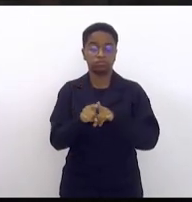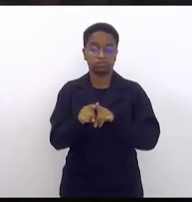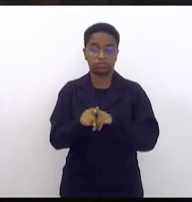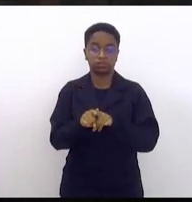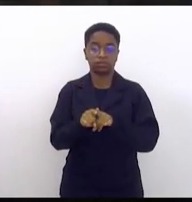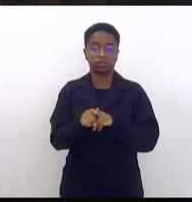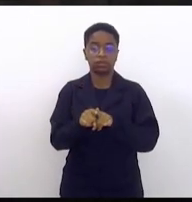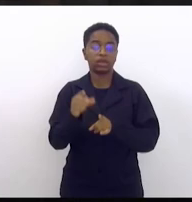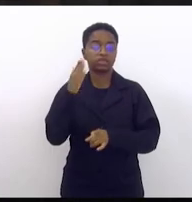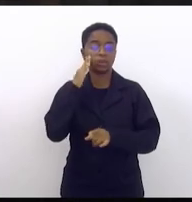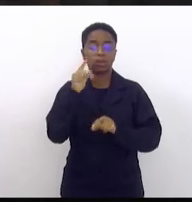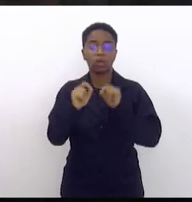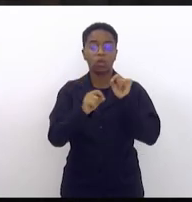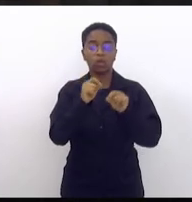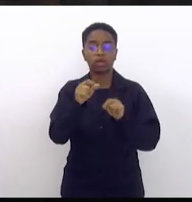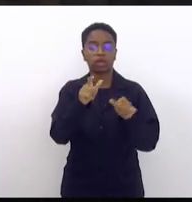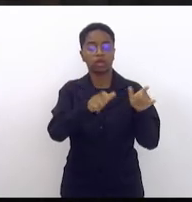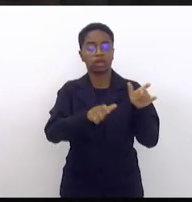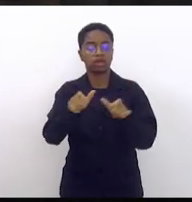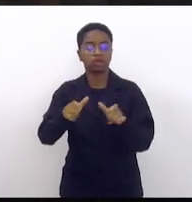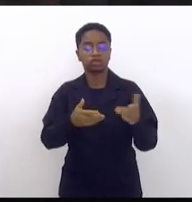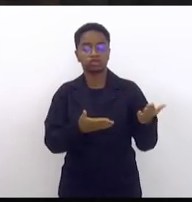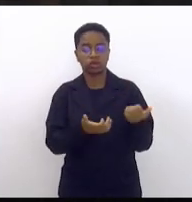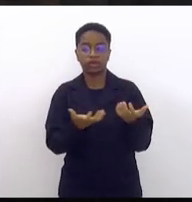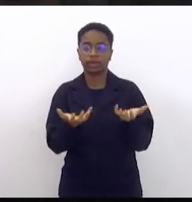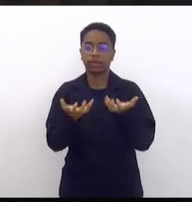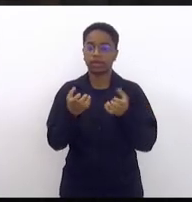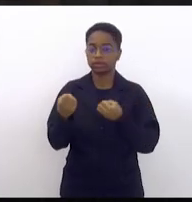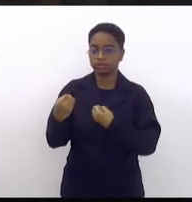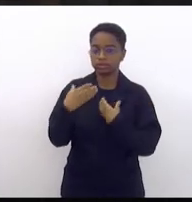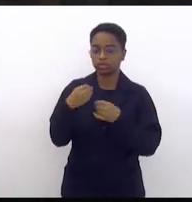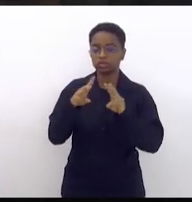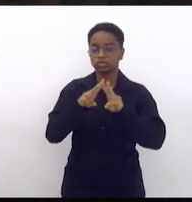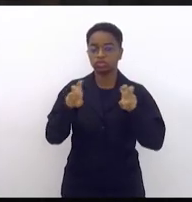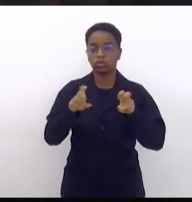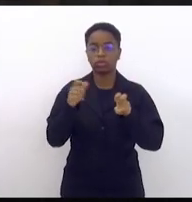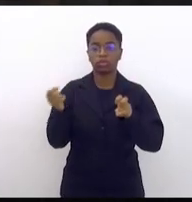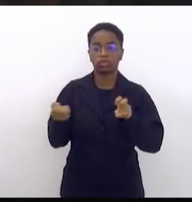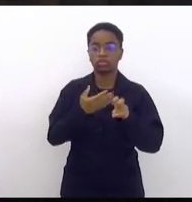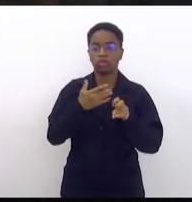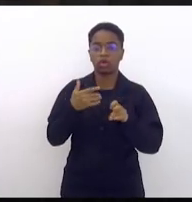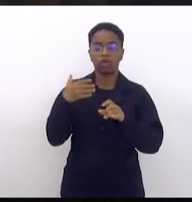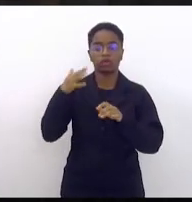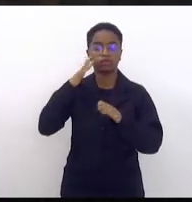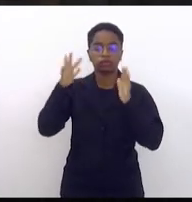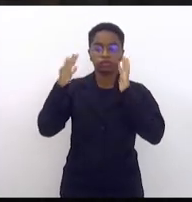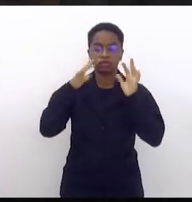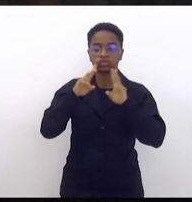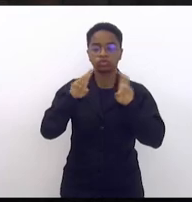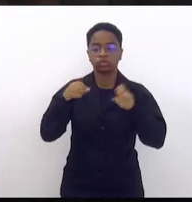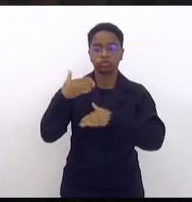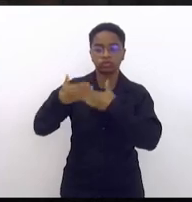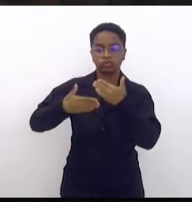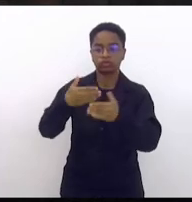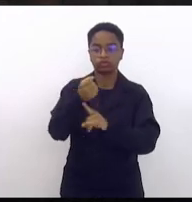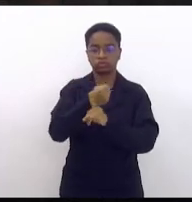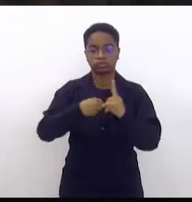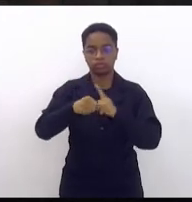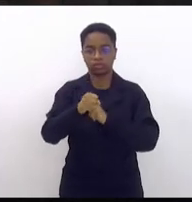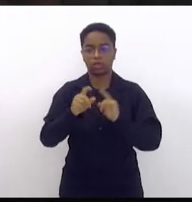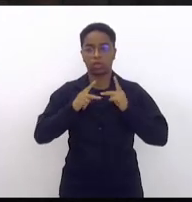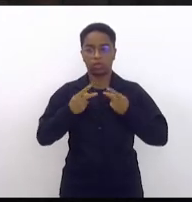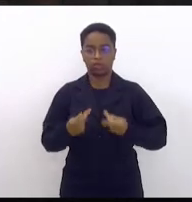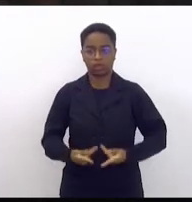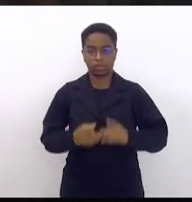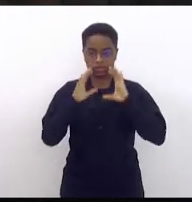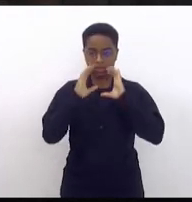Juventude no que ela tenha nos ensinar em relação aos novos paradigmas de desenvolvimento econômico social humano e cidadão